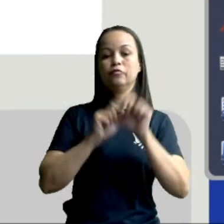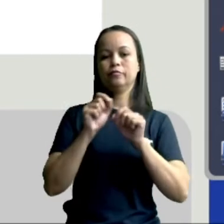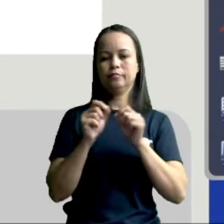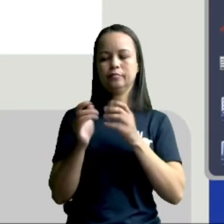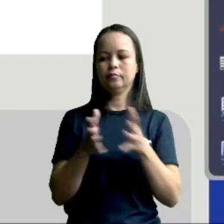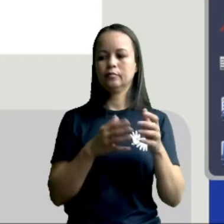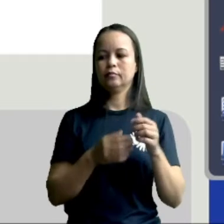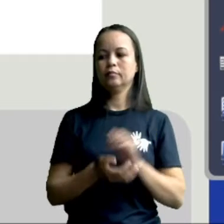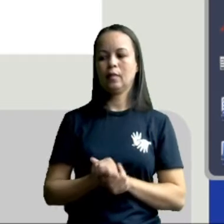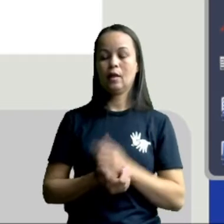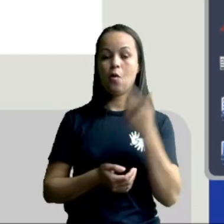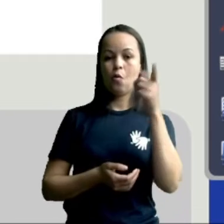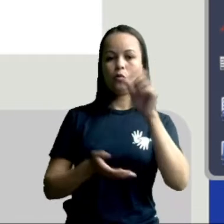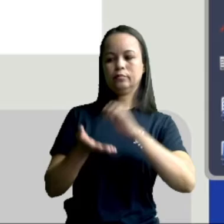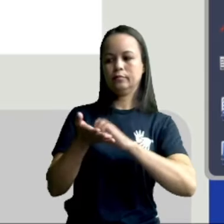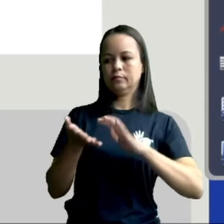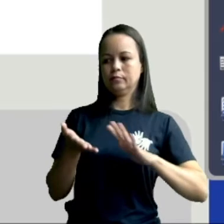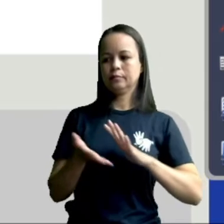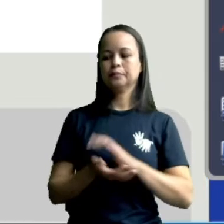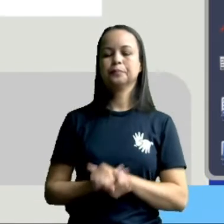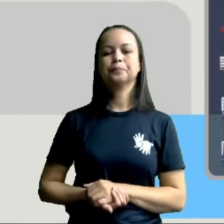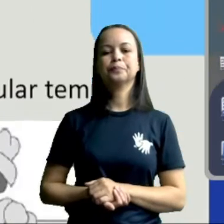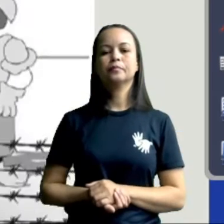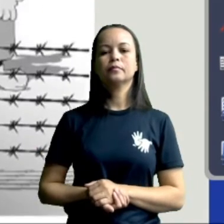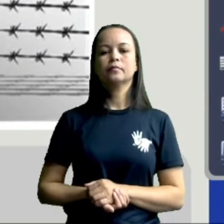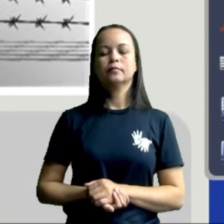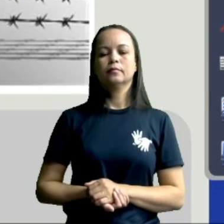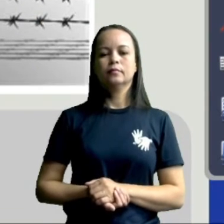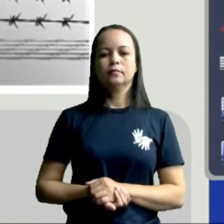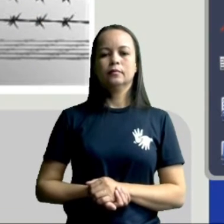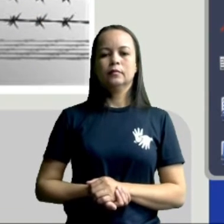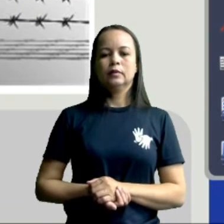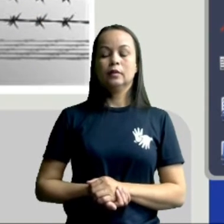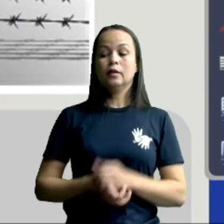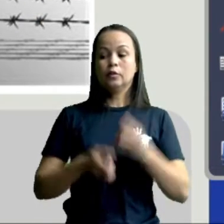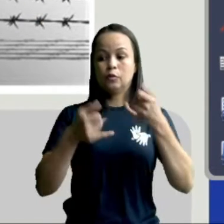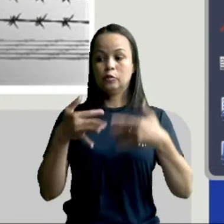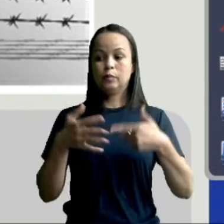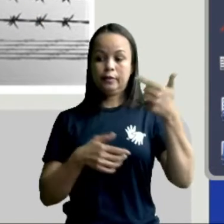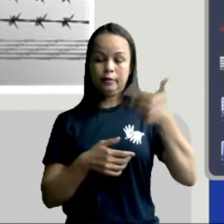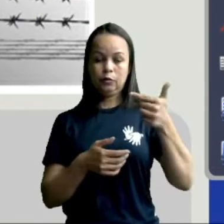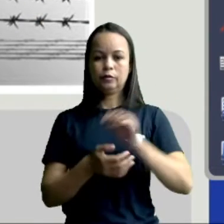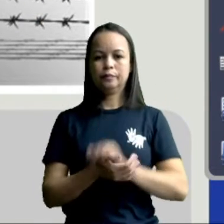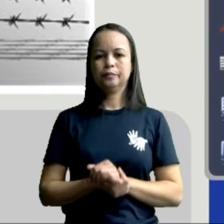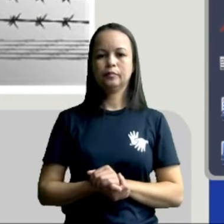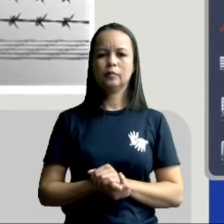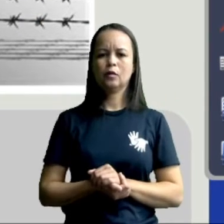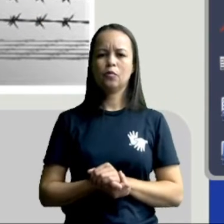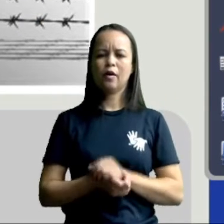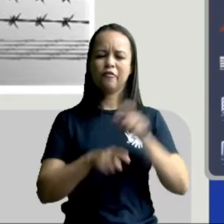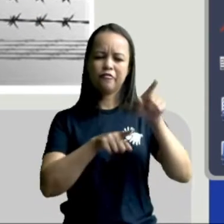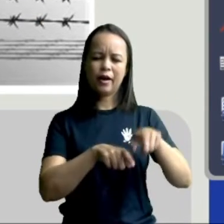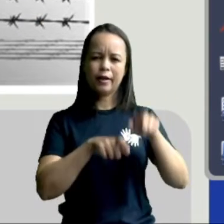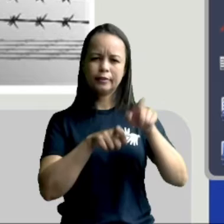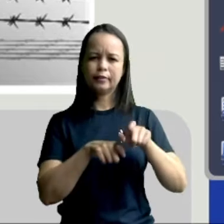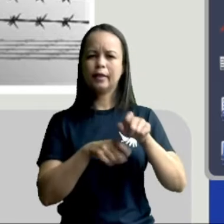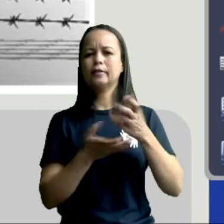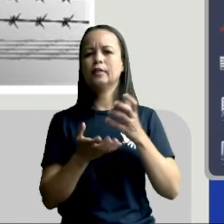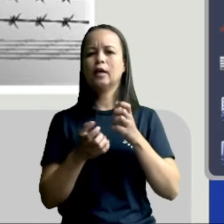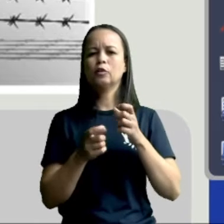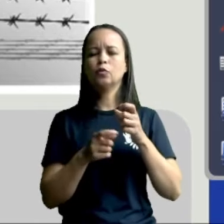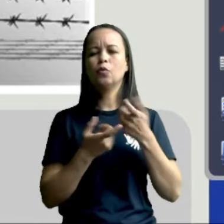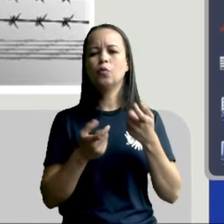questão. Aí, a próxima questão diz assim: numa fazenda do interior do Brasil, um